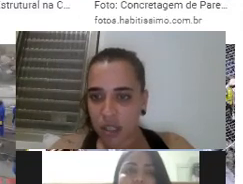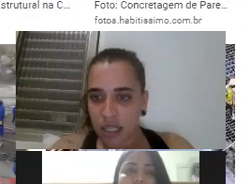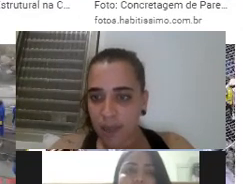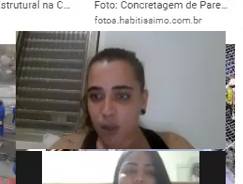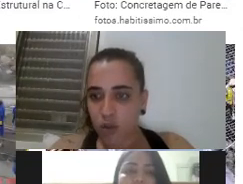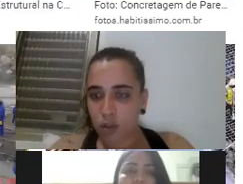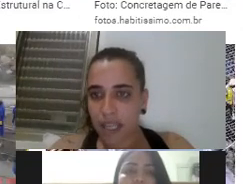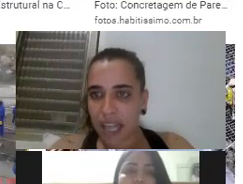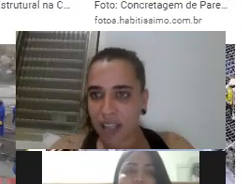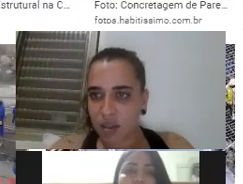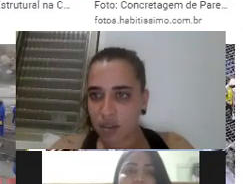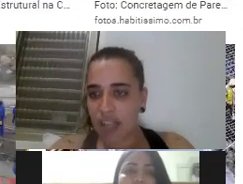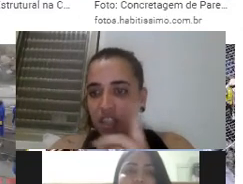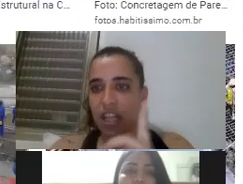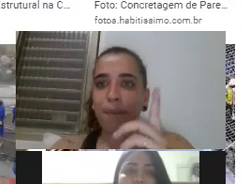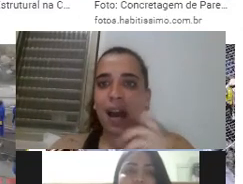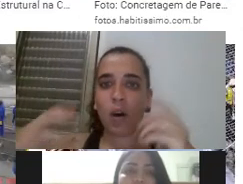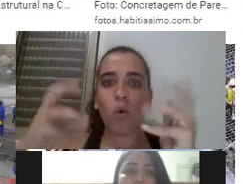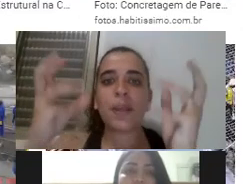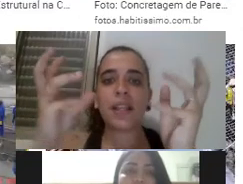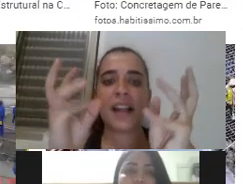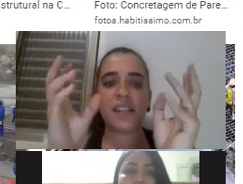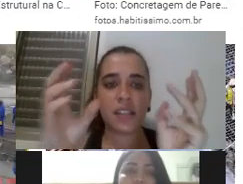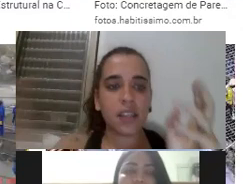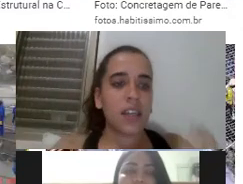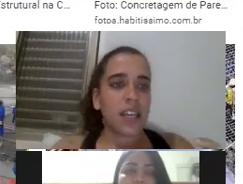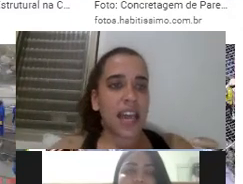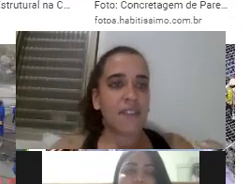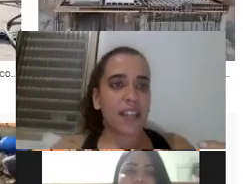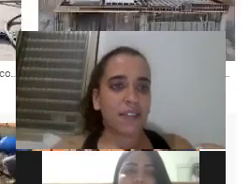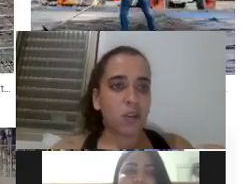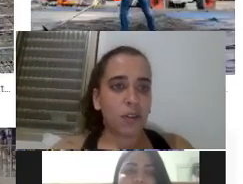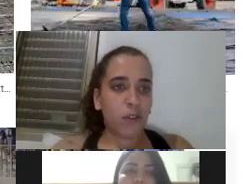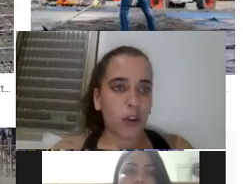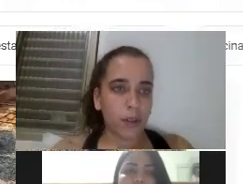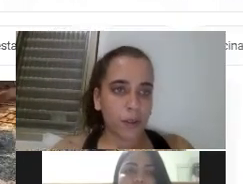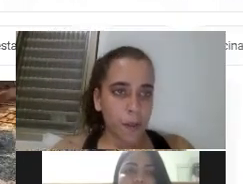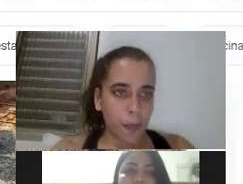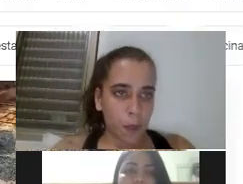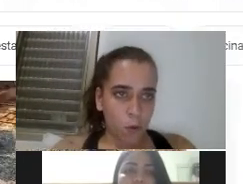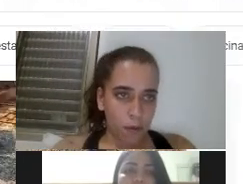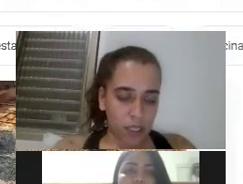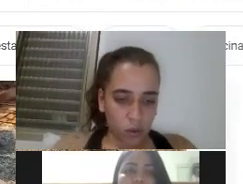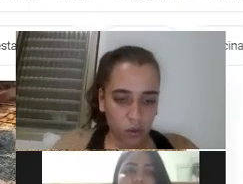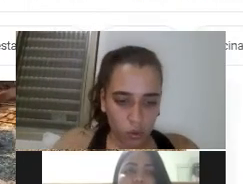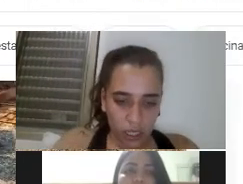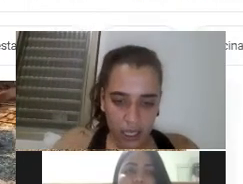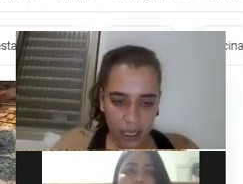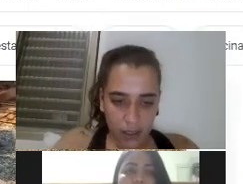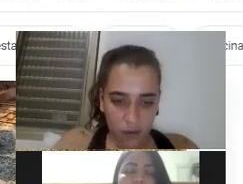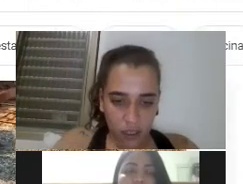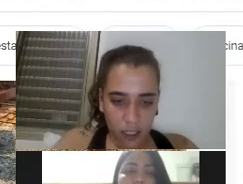pedaços. Depois, nos pedaços, a gente amarra o pilar em si, que aí vai vir uma forma, uma estrutura.